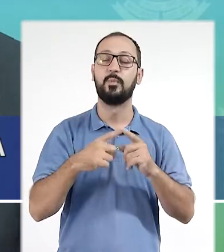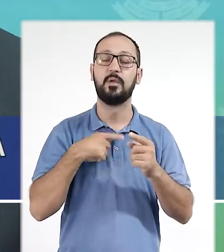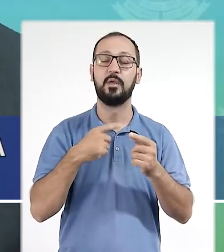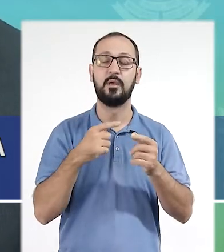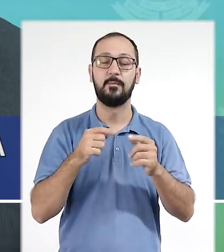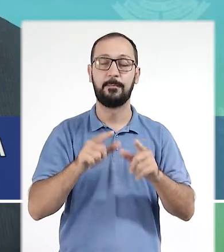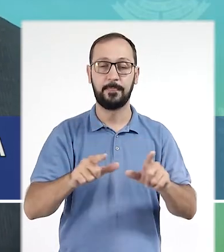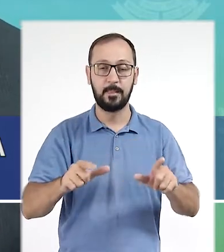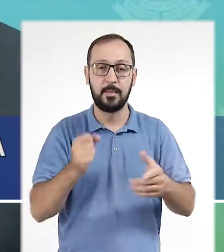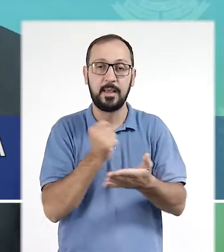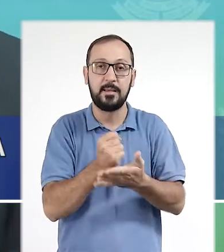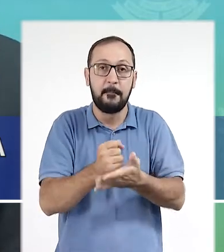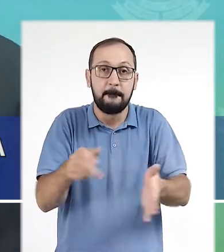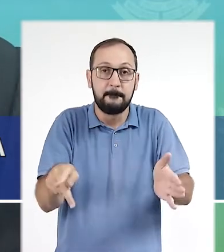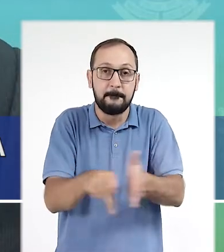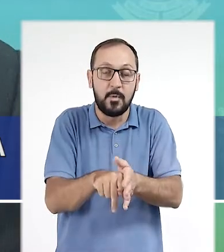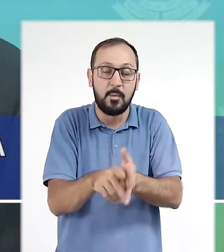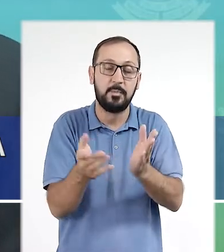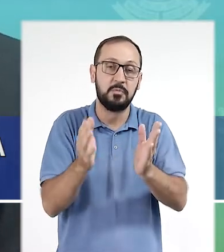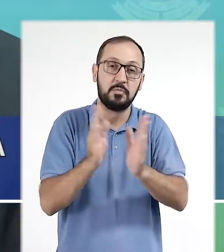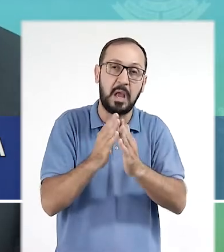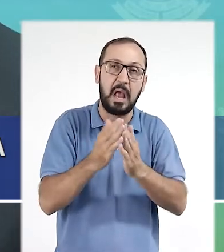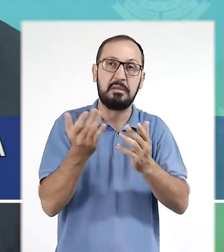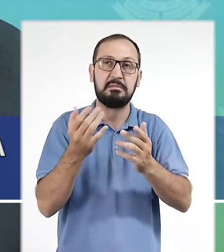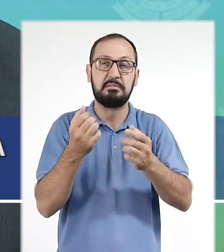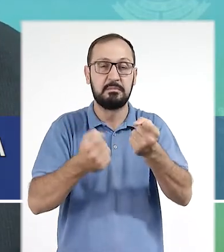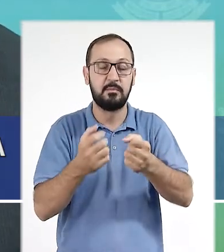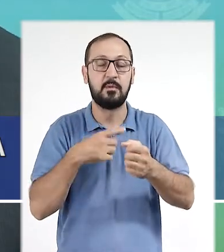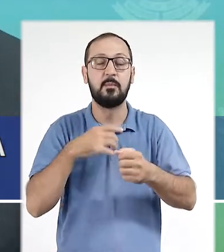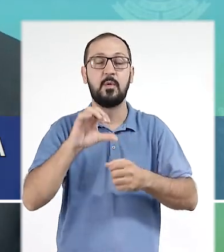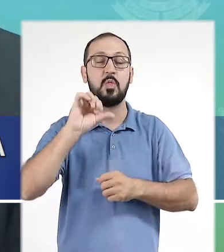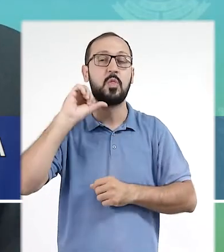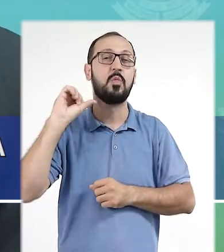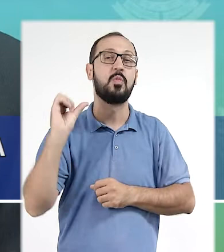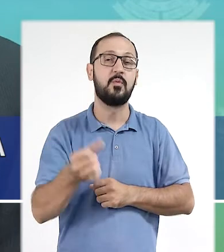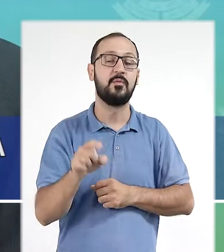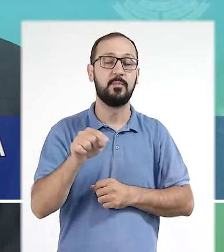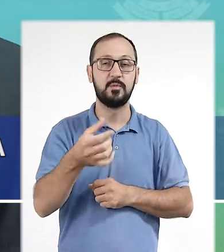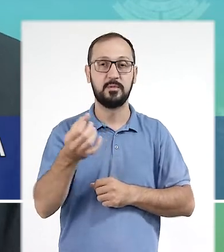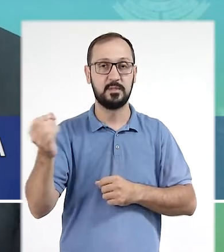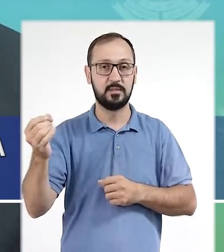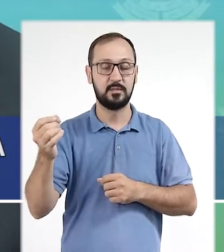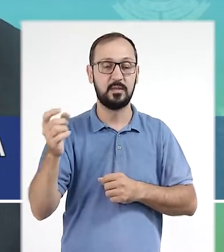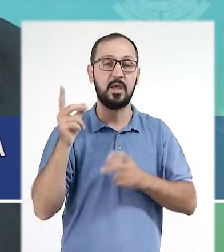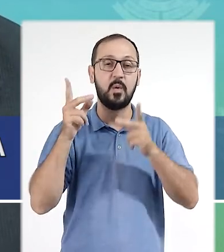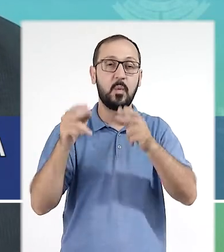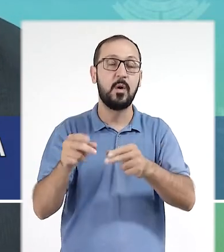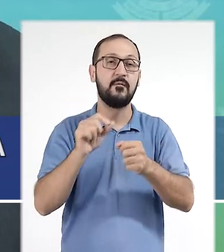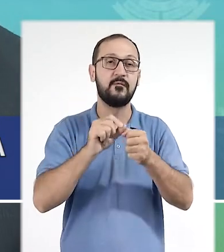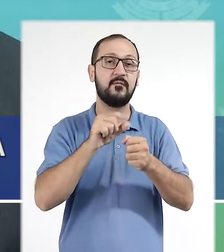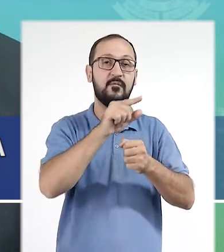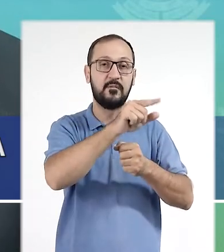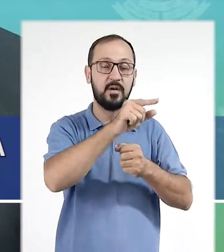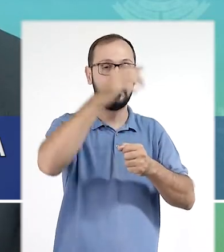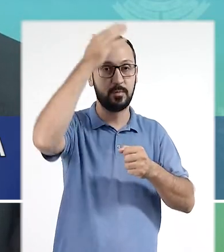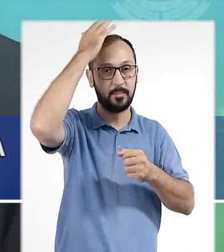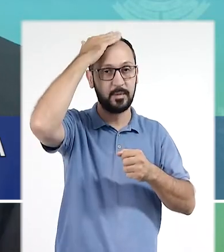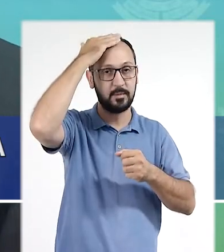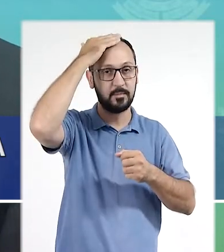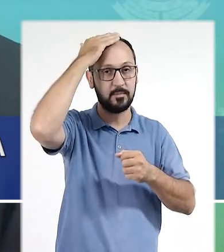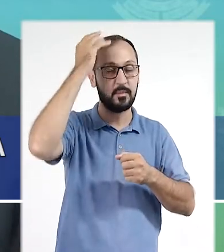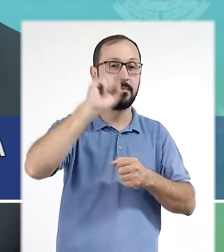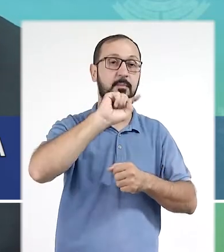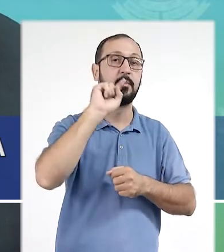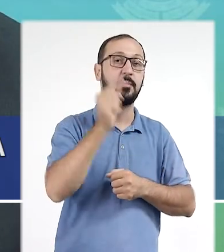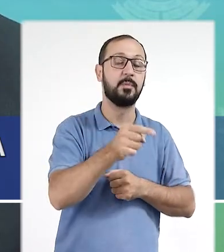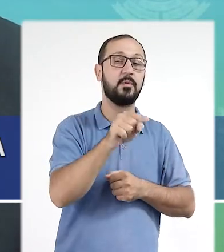porque uma escritura que se faz no Mato Grosso do Sul por R$ 9.600, a mesma escritura é lavrada no estado do